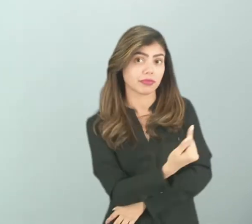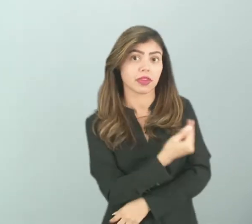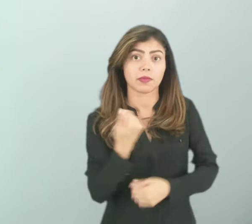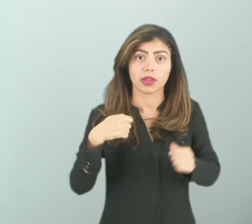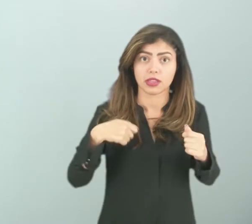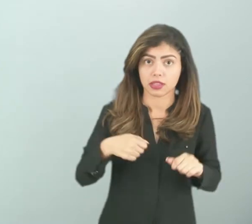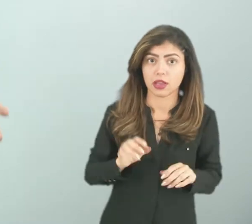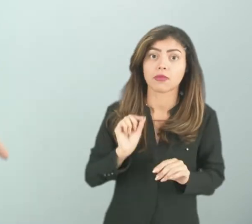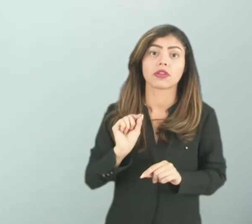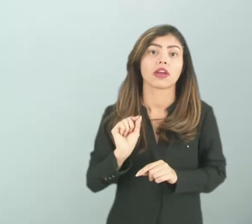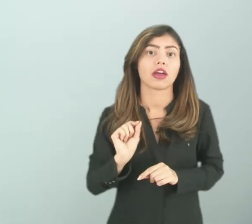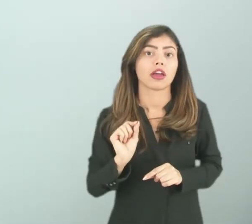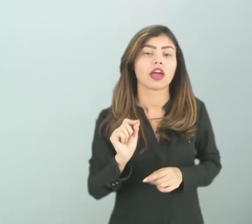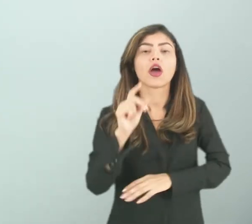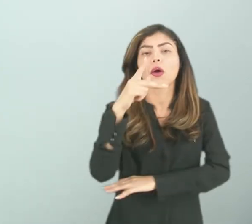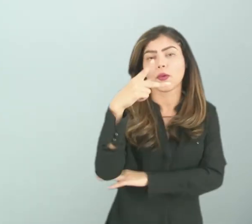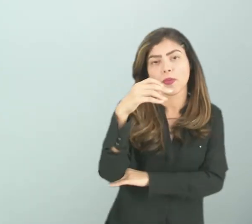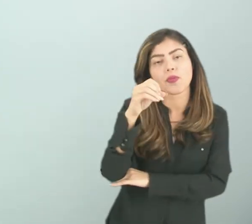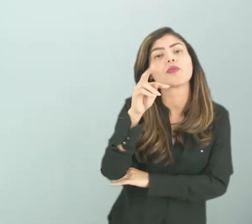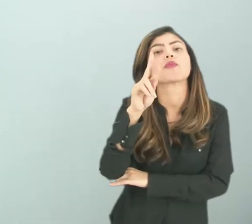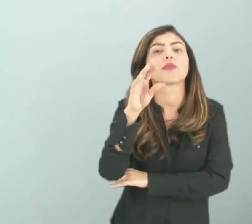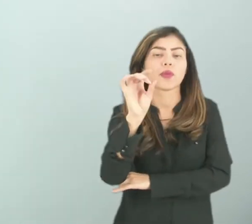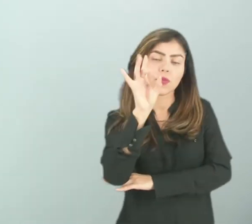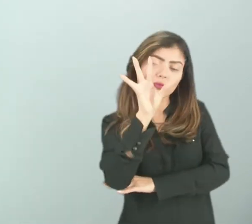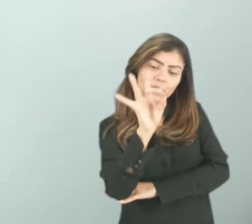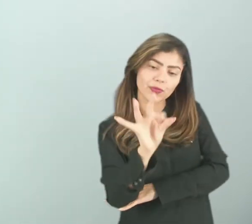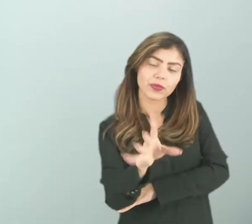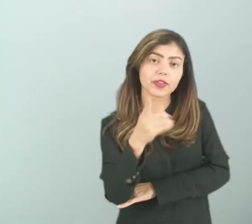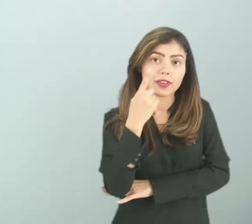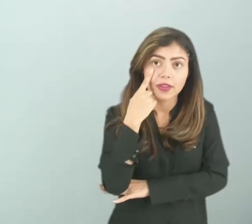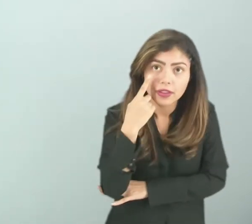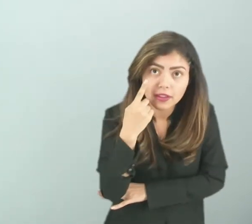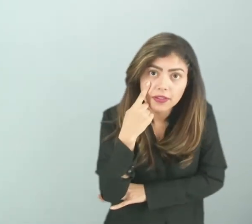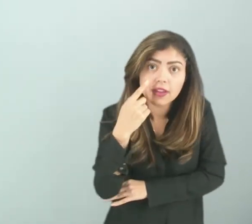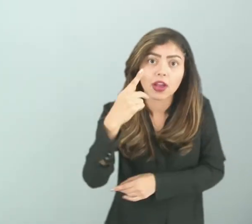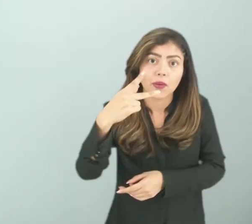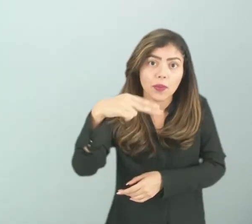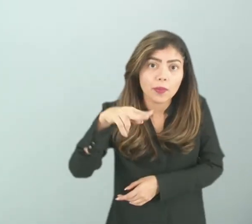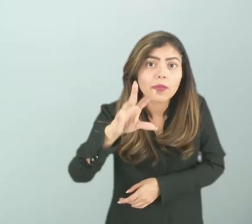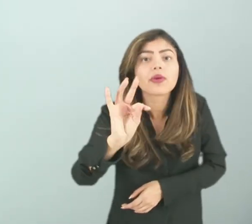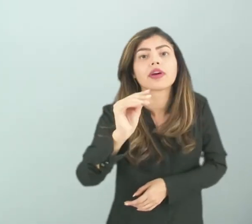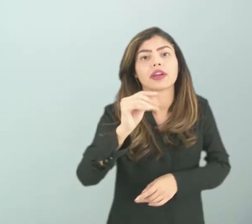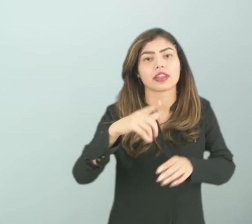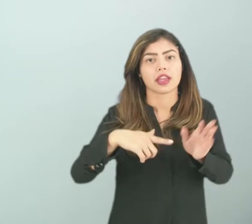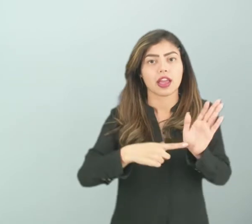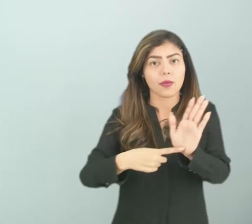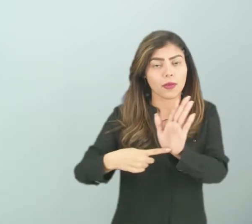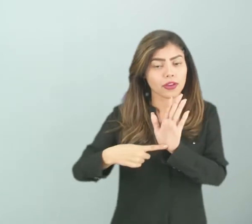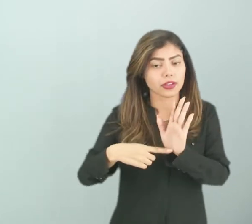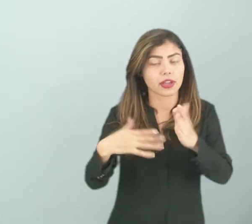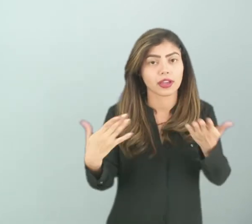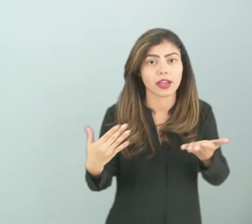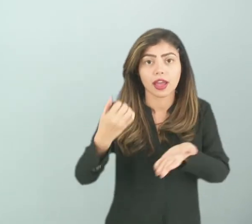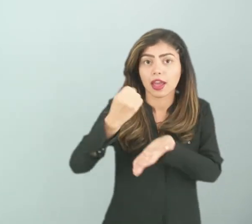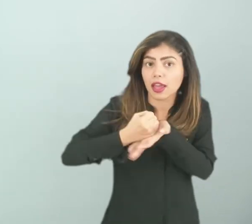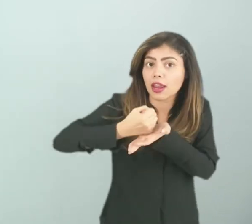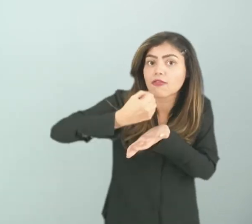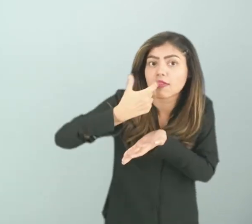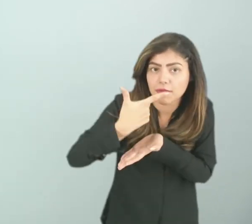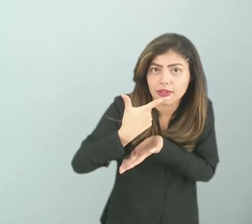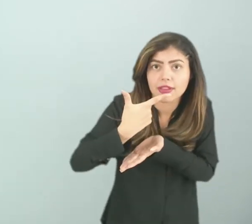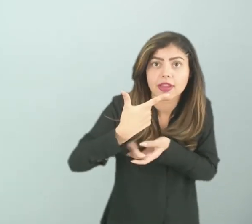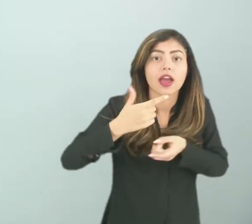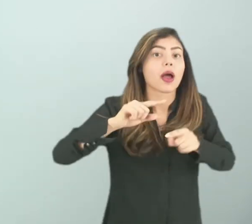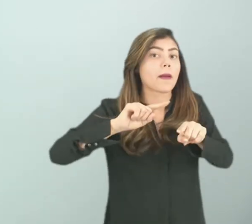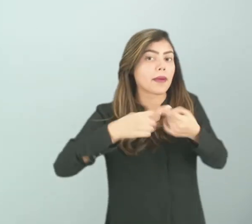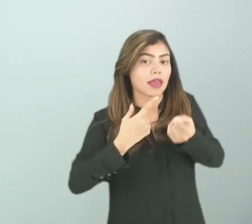nós precisamos ter pontos de referência. Você viu que o ponto de referência que haviam dado para ele era a farmácia e